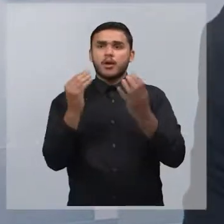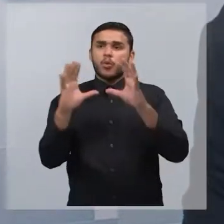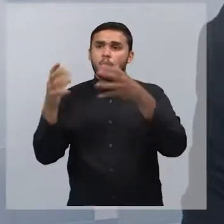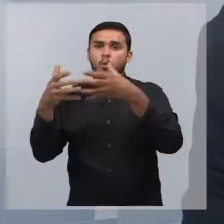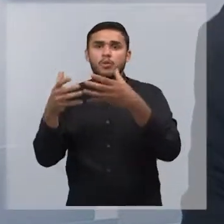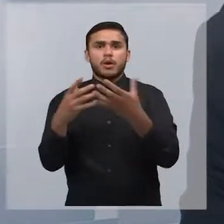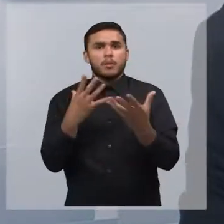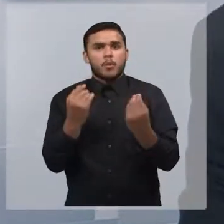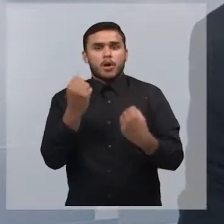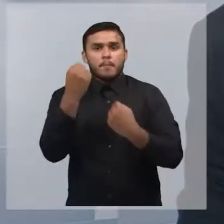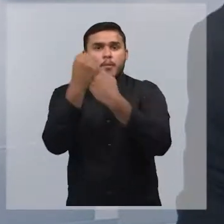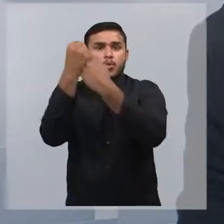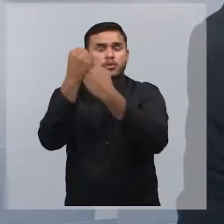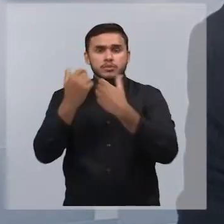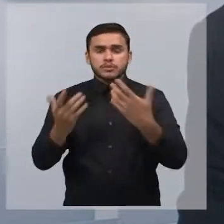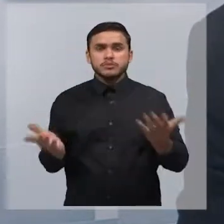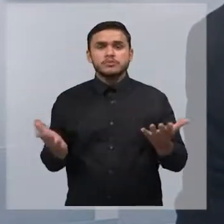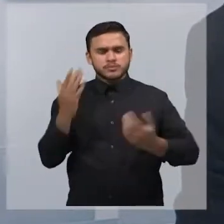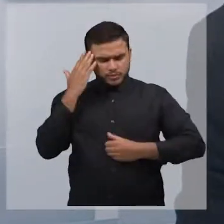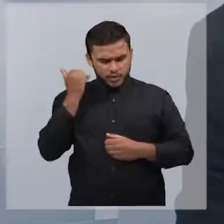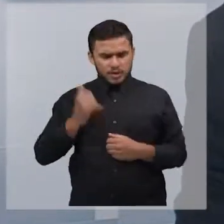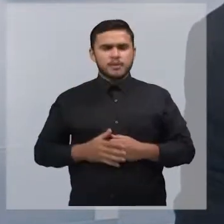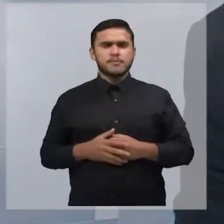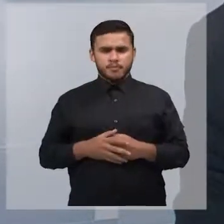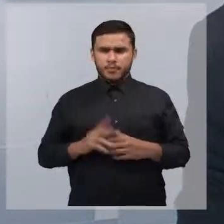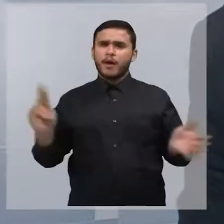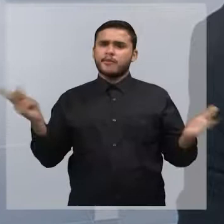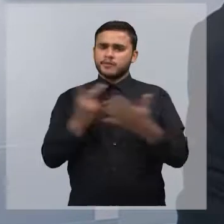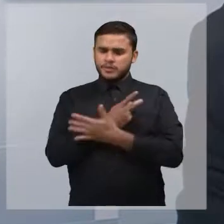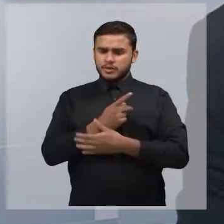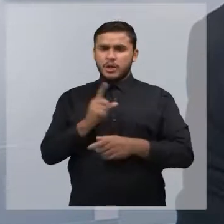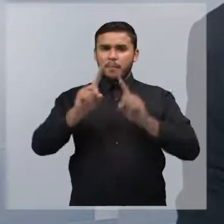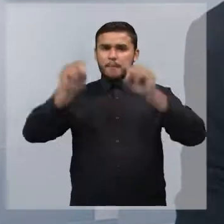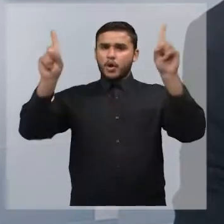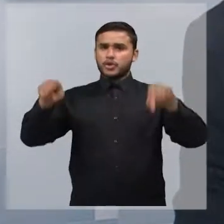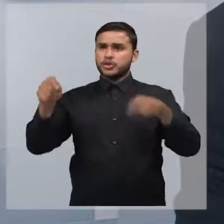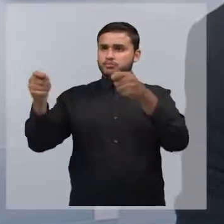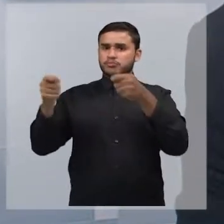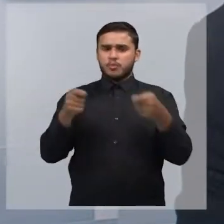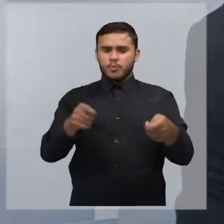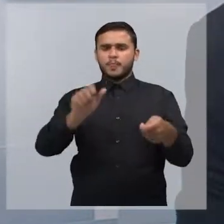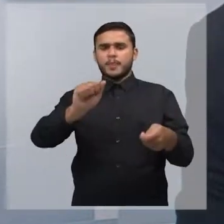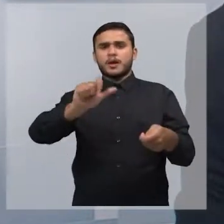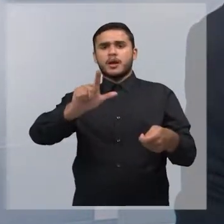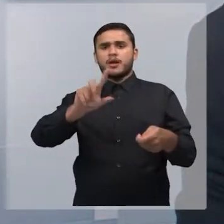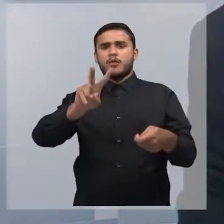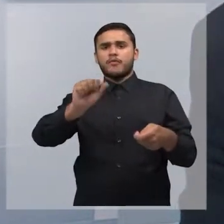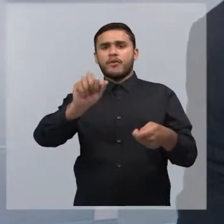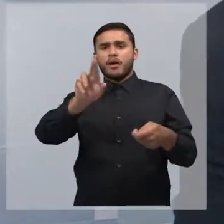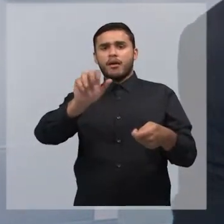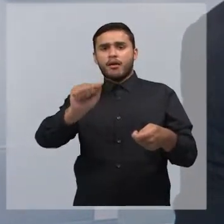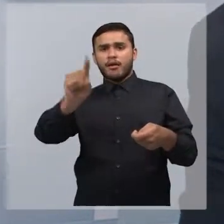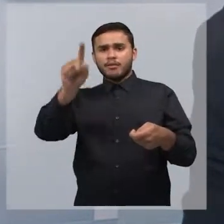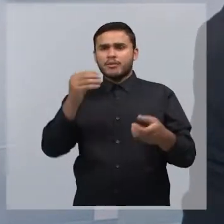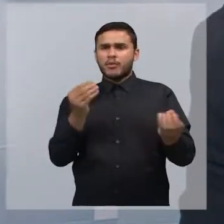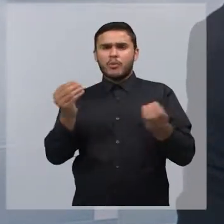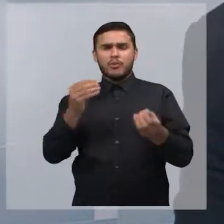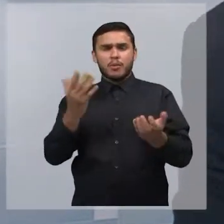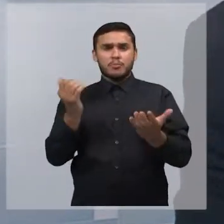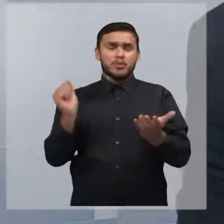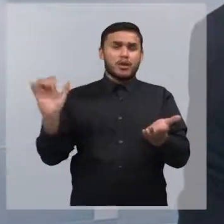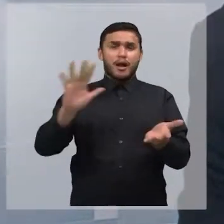a cidade não aprovou aquele ajuste nos alvarás, que é motivo de